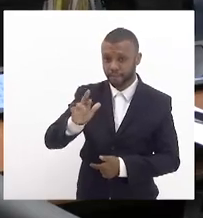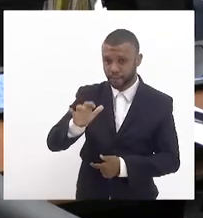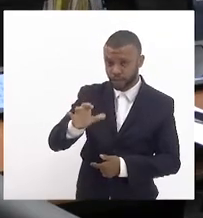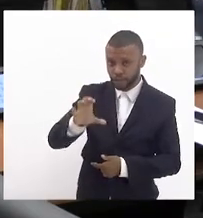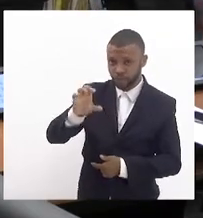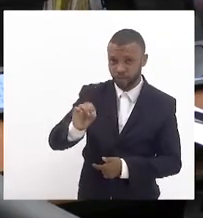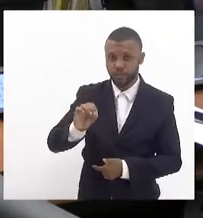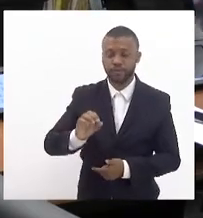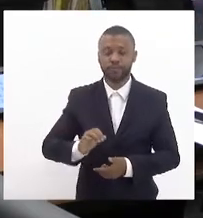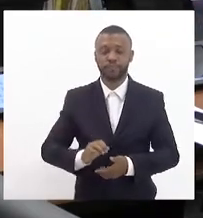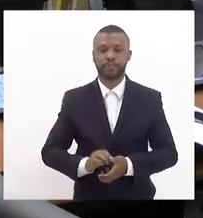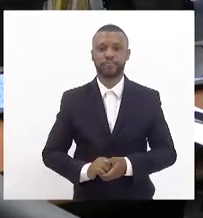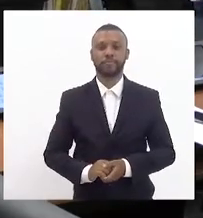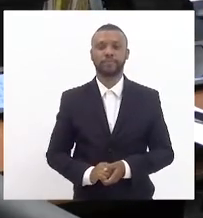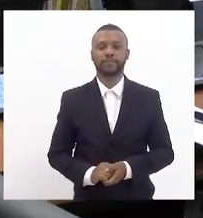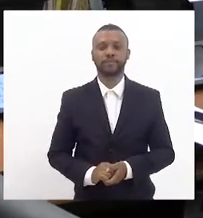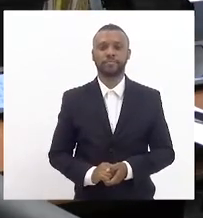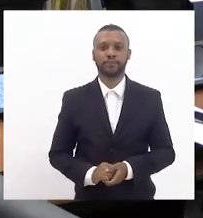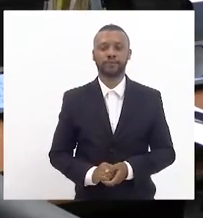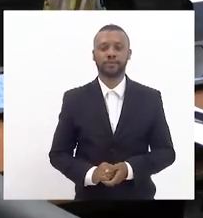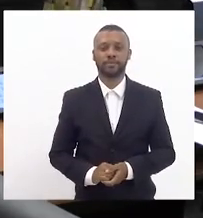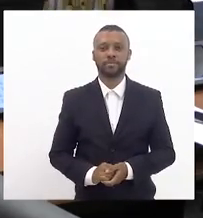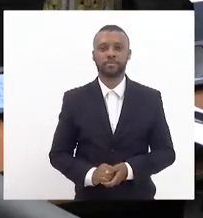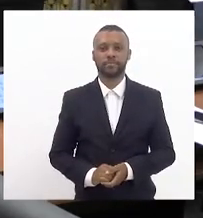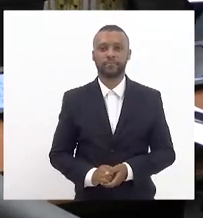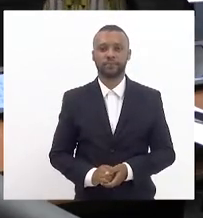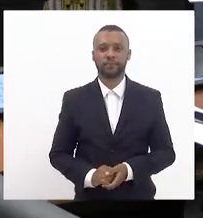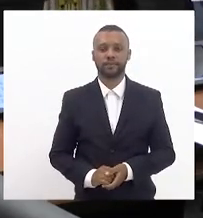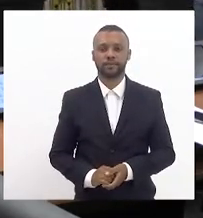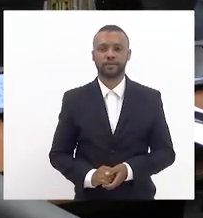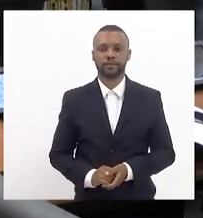Deputada Mônica Francisco.